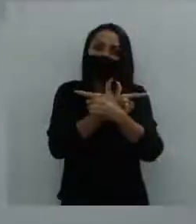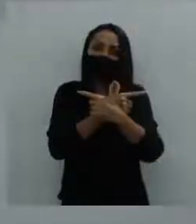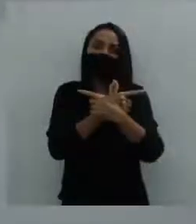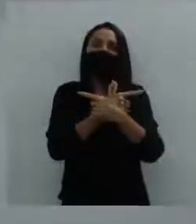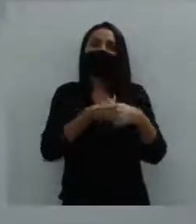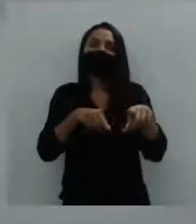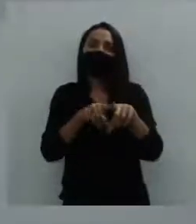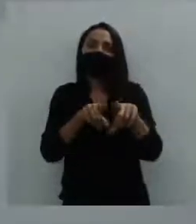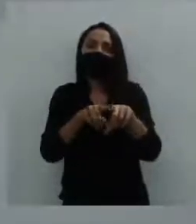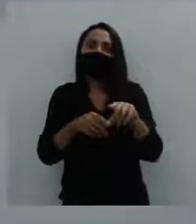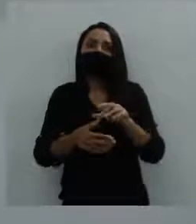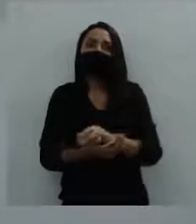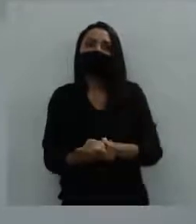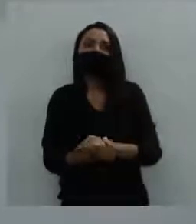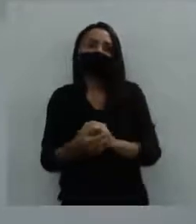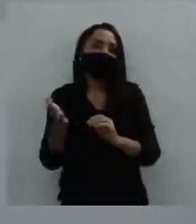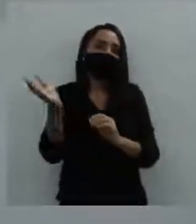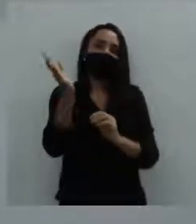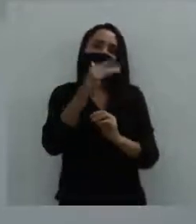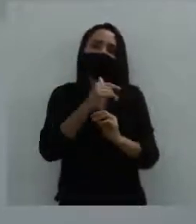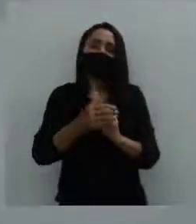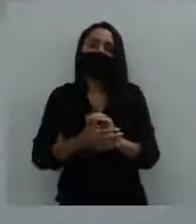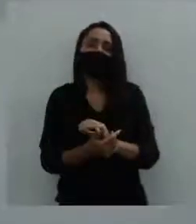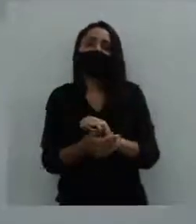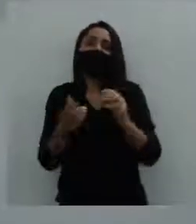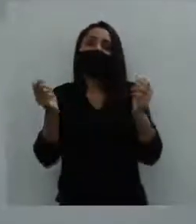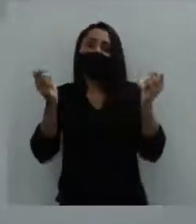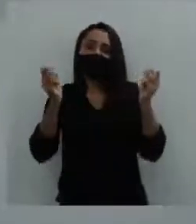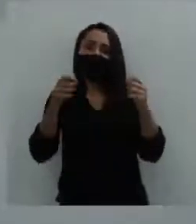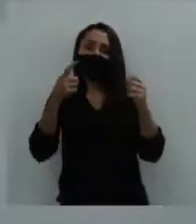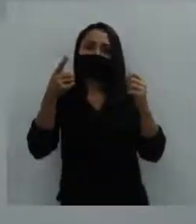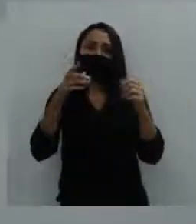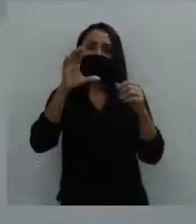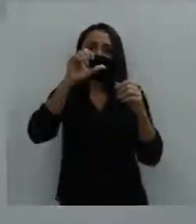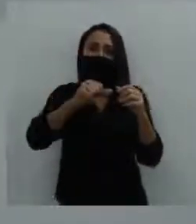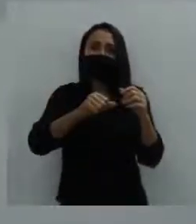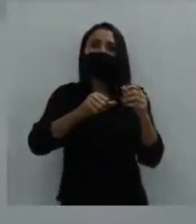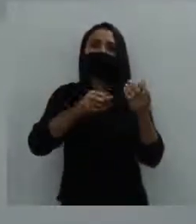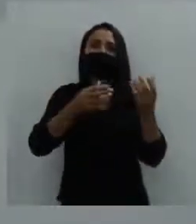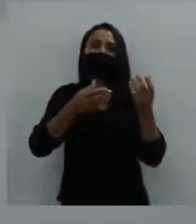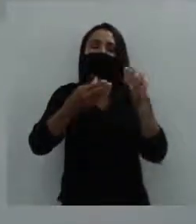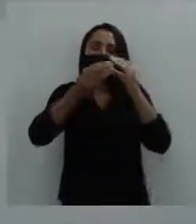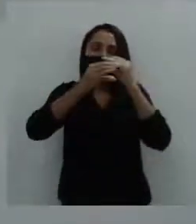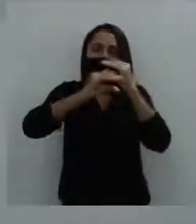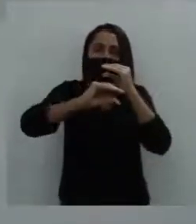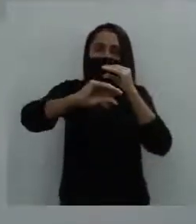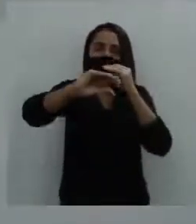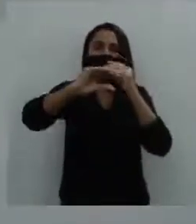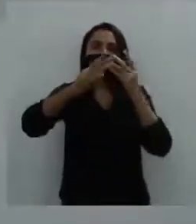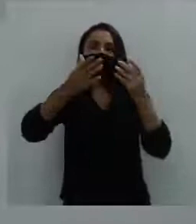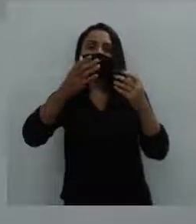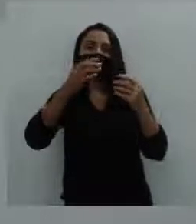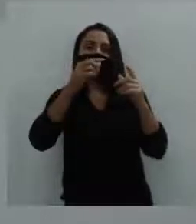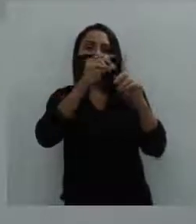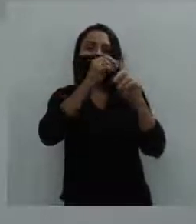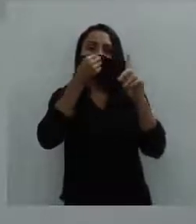Olhando para mim, como eu falei a vocês, vocês podem pegar a raposa e as uvas, certo? O leão e o ratinho, entre